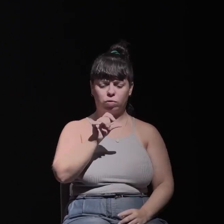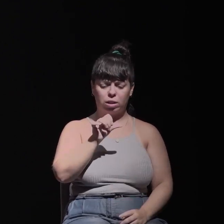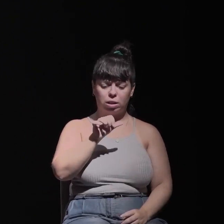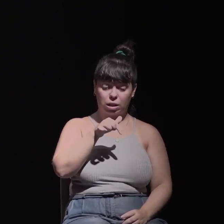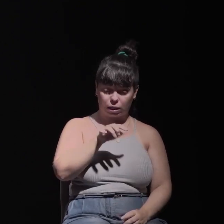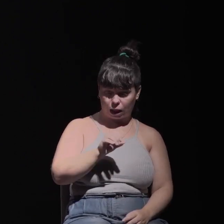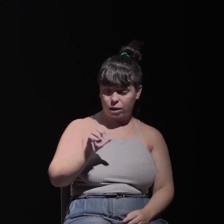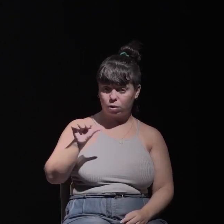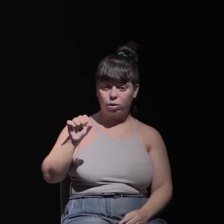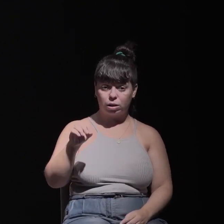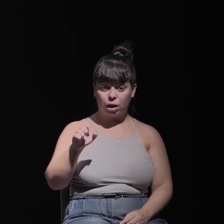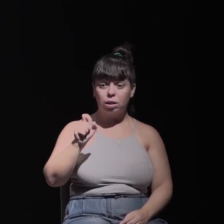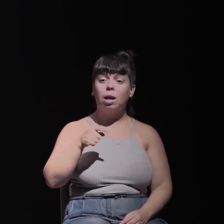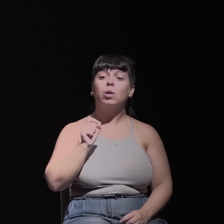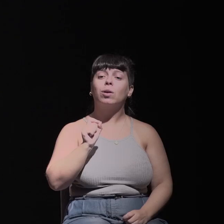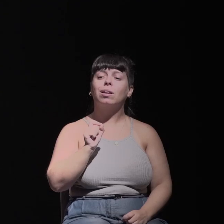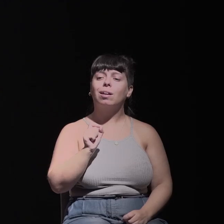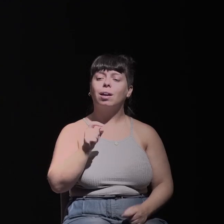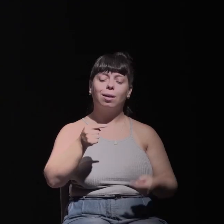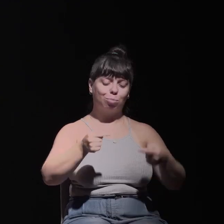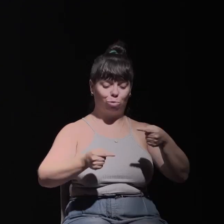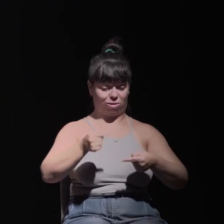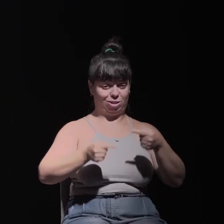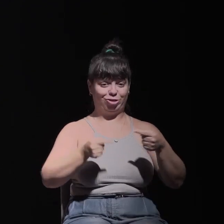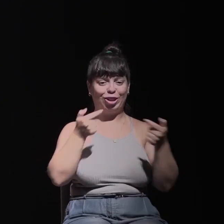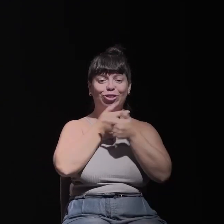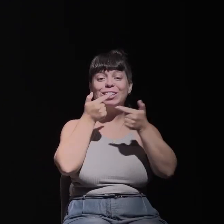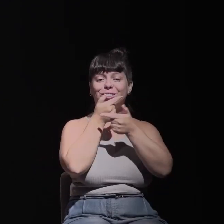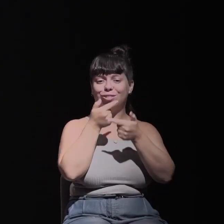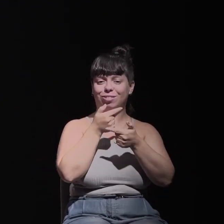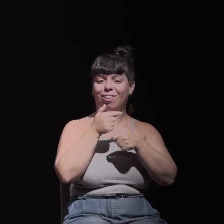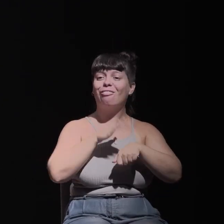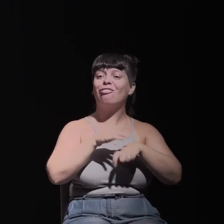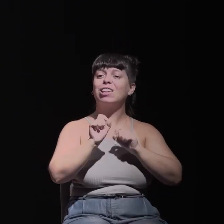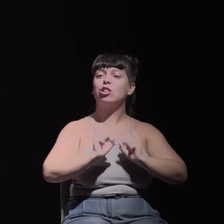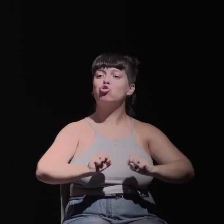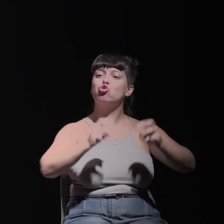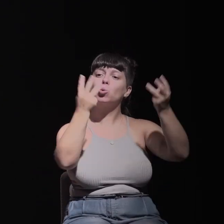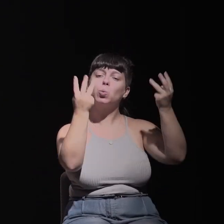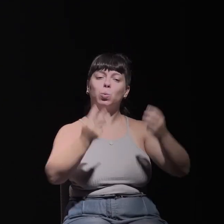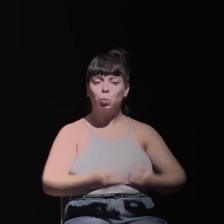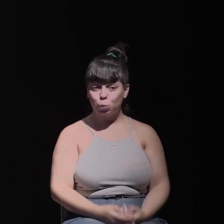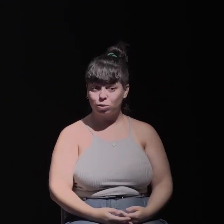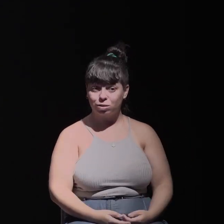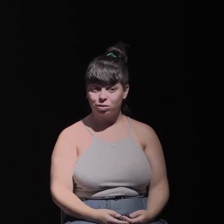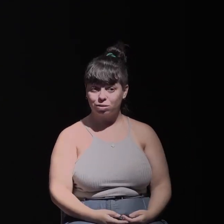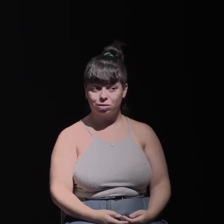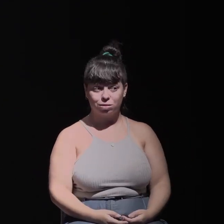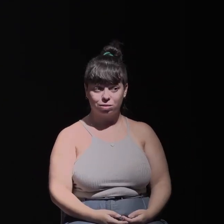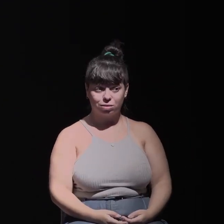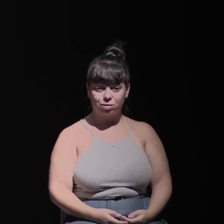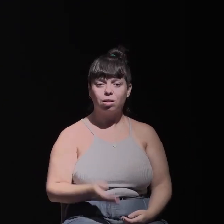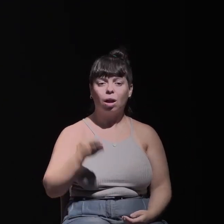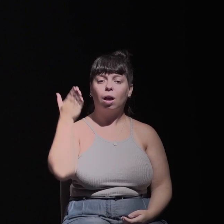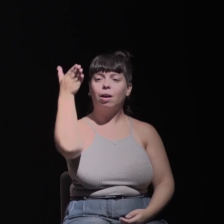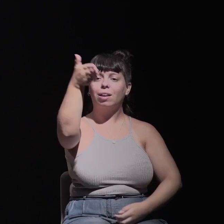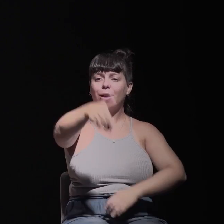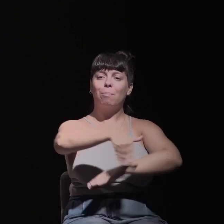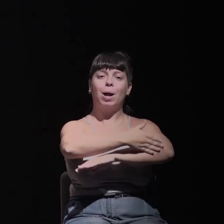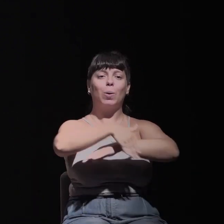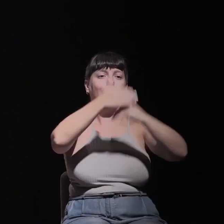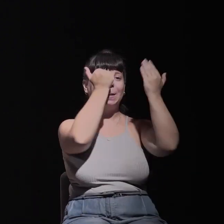foi a política do riso. Eles faziam shows. Iam para as ruas,